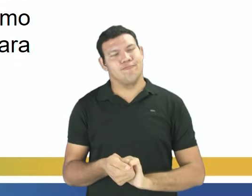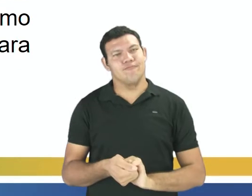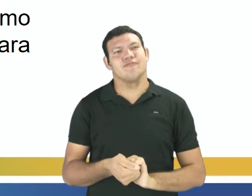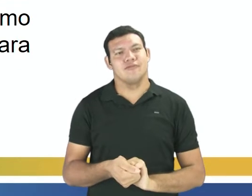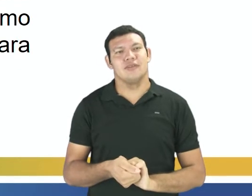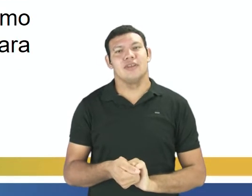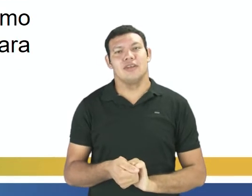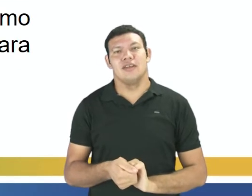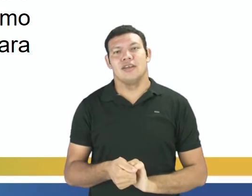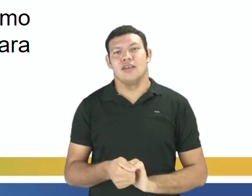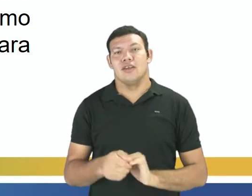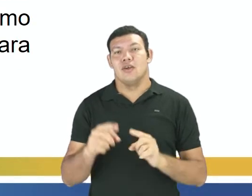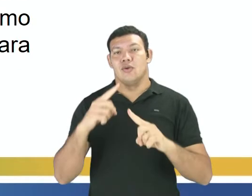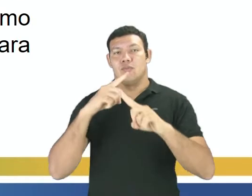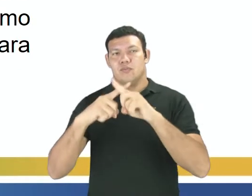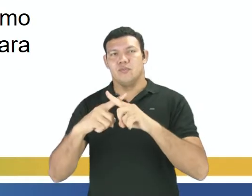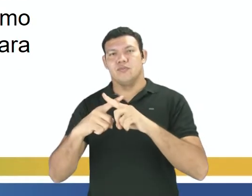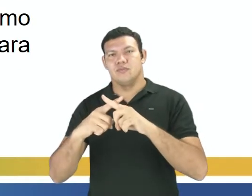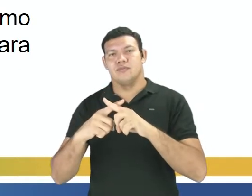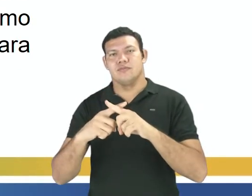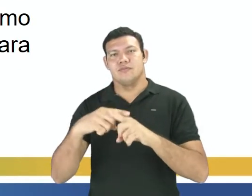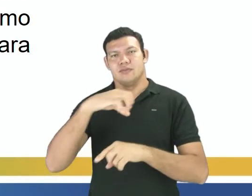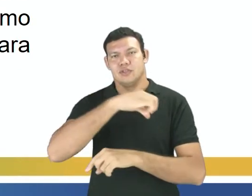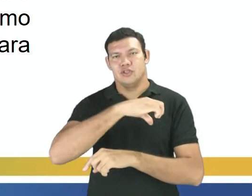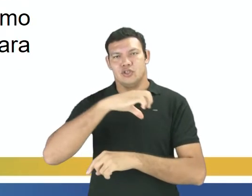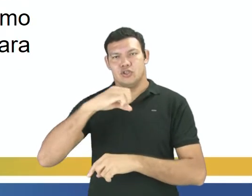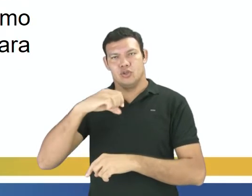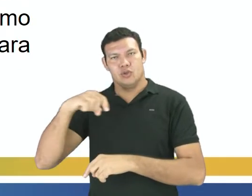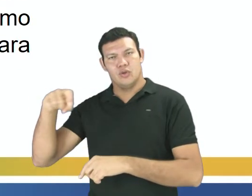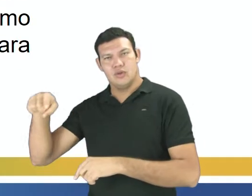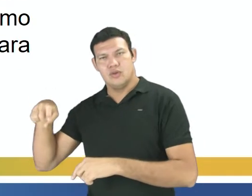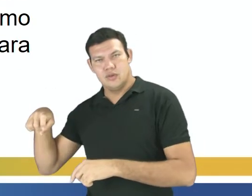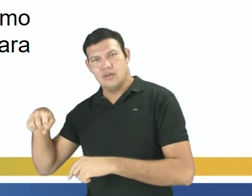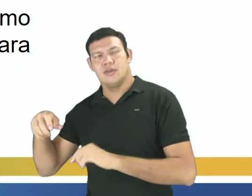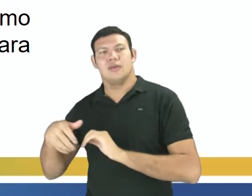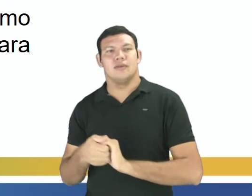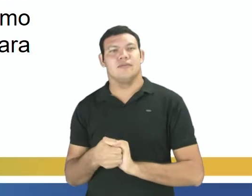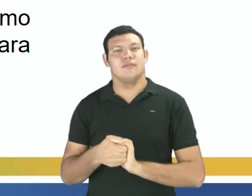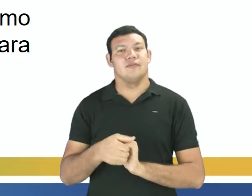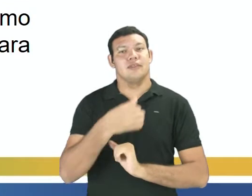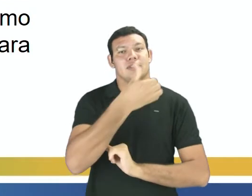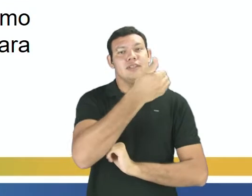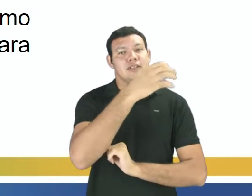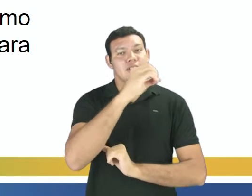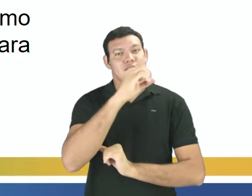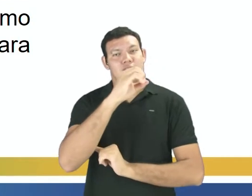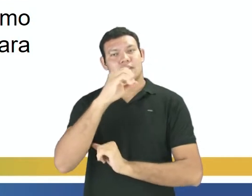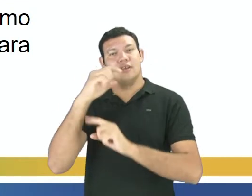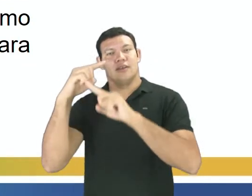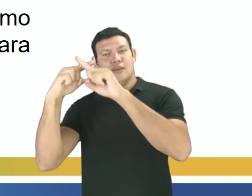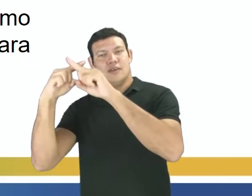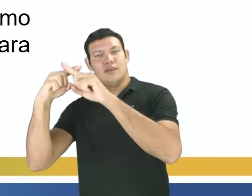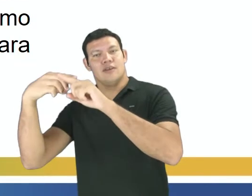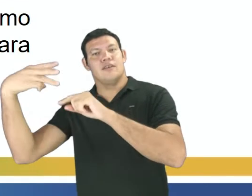de baixo pelo de baixo e o de cima pelo de cima, tá certo? Então você vai fazer 90 vezes x, eu